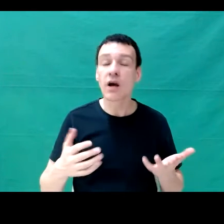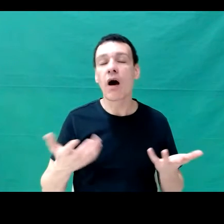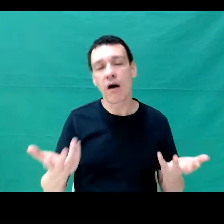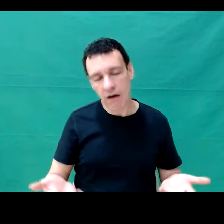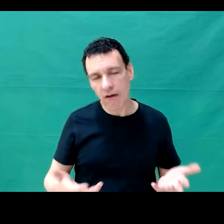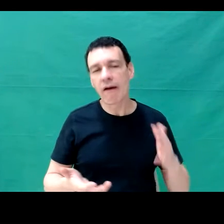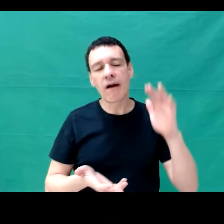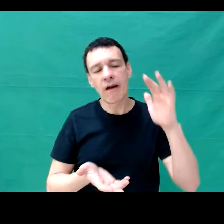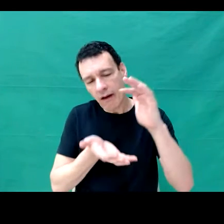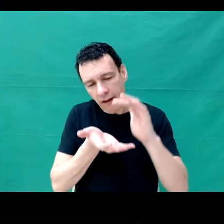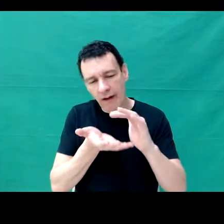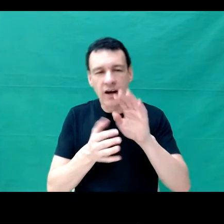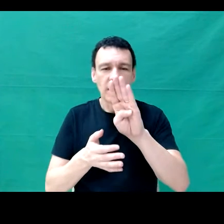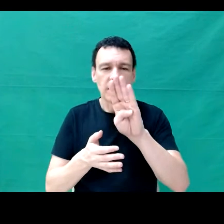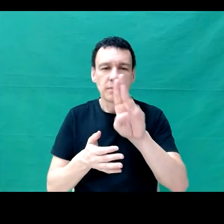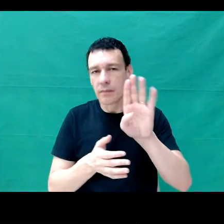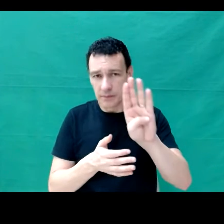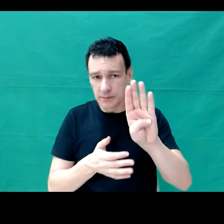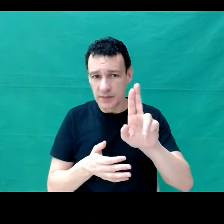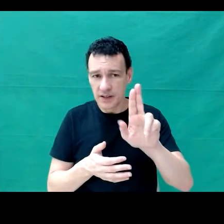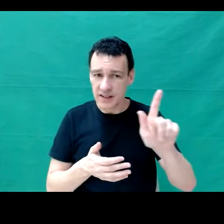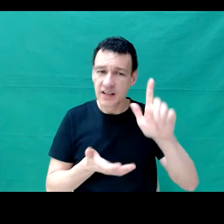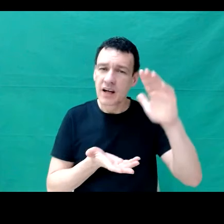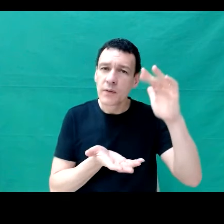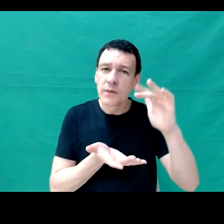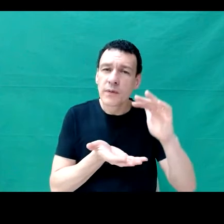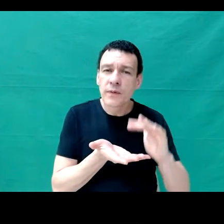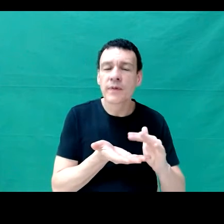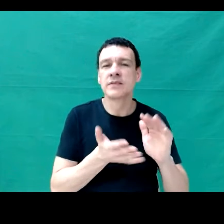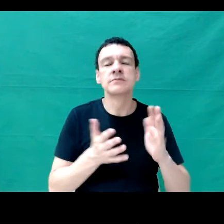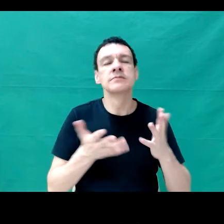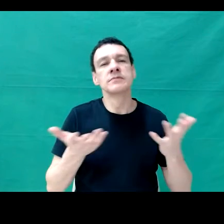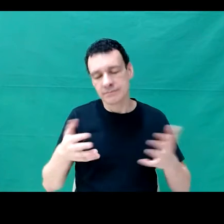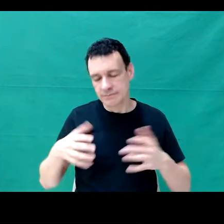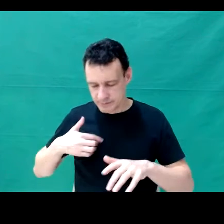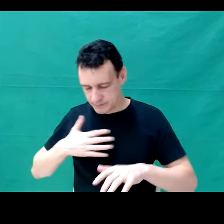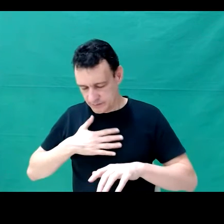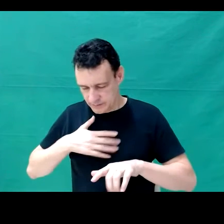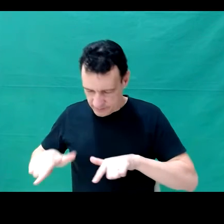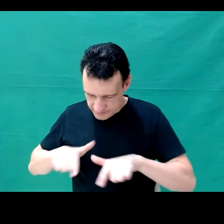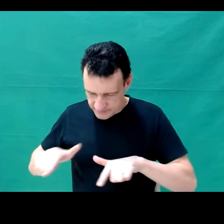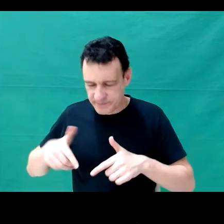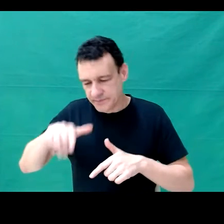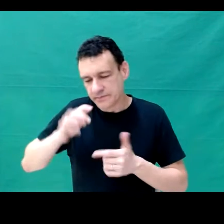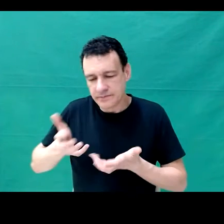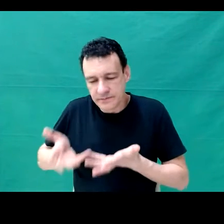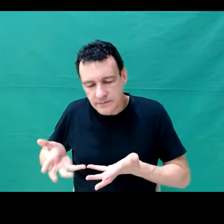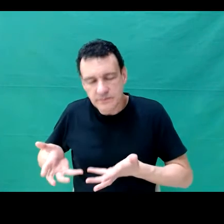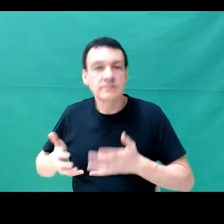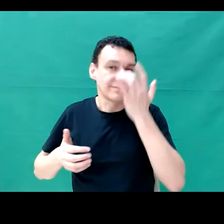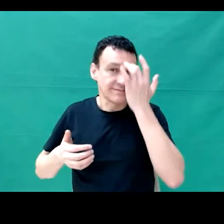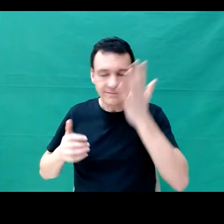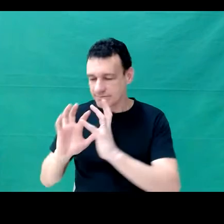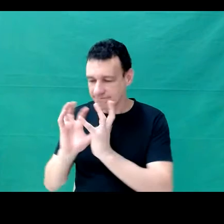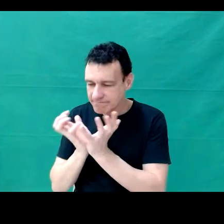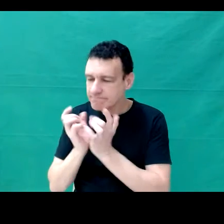menor de bugs e o trabalho seria bem menor e sobraria mais tempo, né, para estar junto com a equipe para tirar